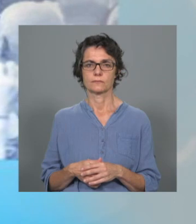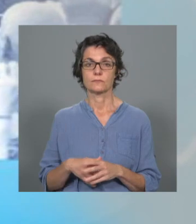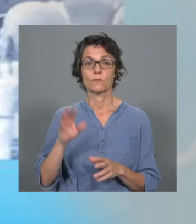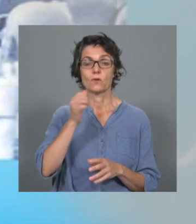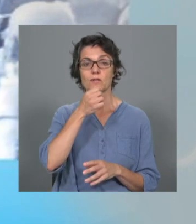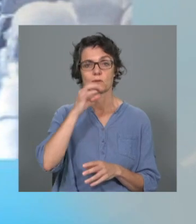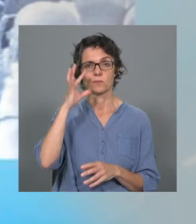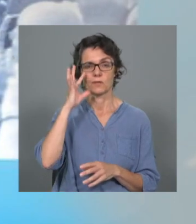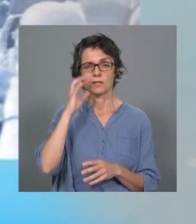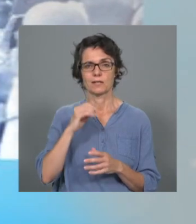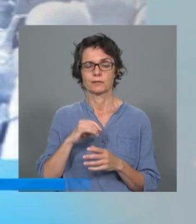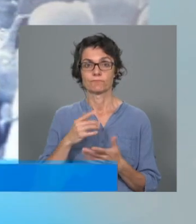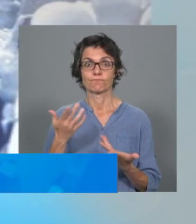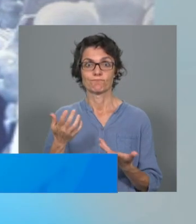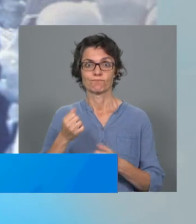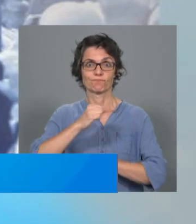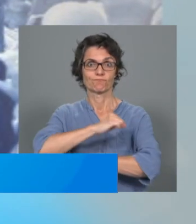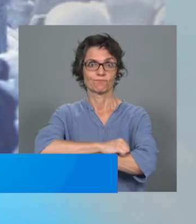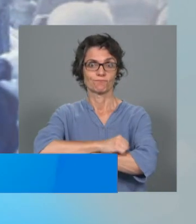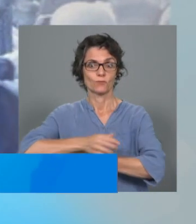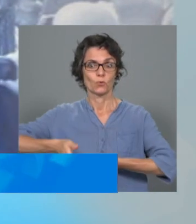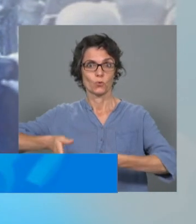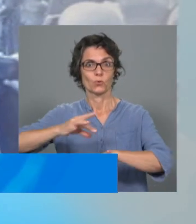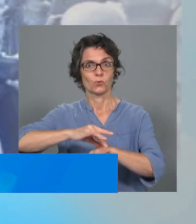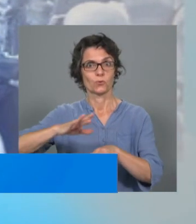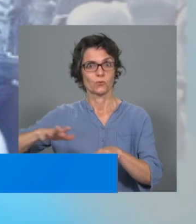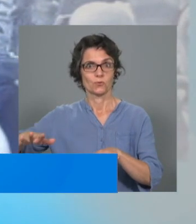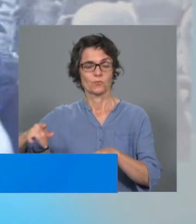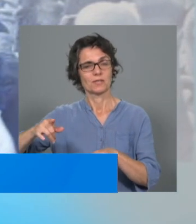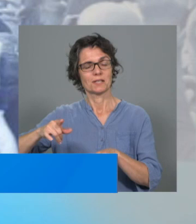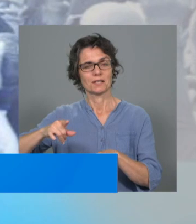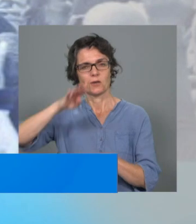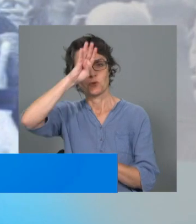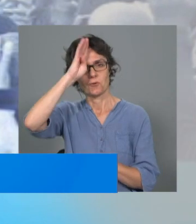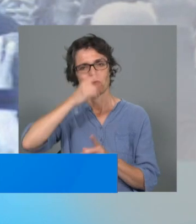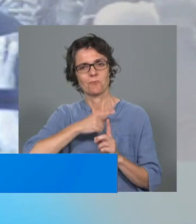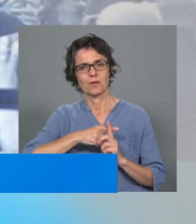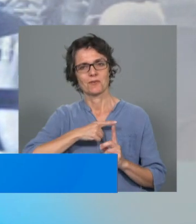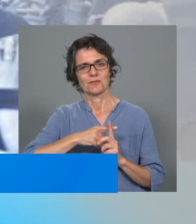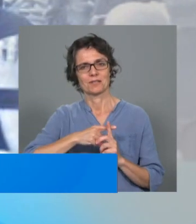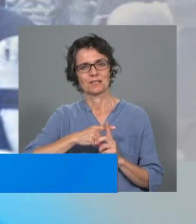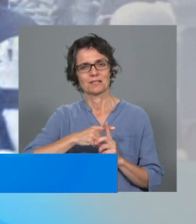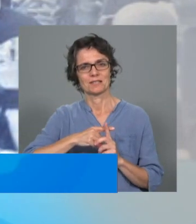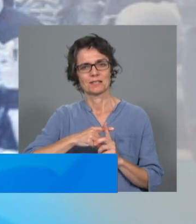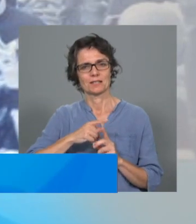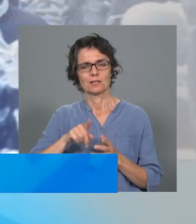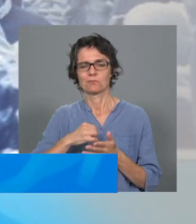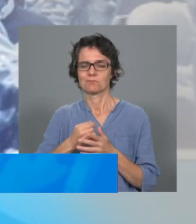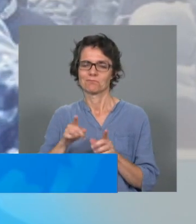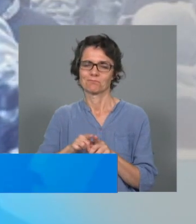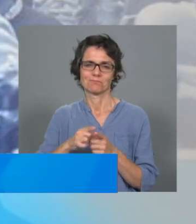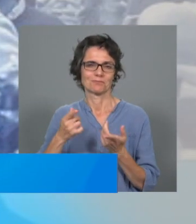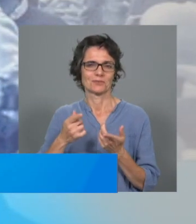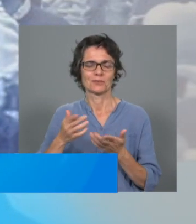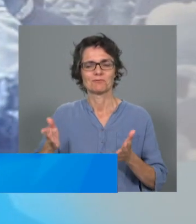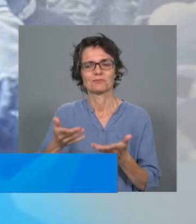Olá, muito boa tarde. Na janela ou nos corredores do hospital, o Papa Francisco não deixou a sua forma de ser e de estar, de criar proximidade e